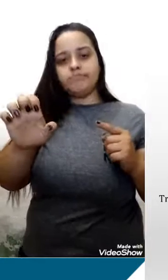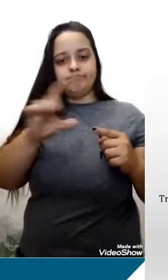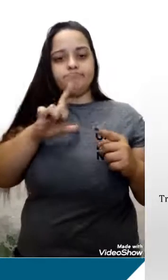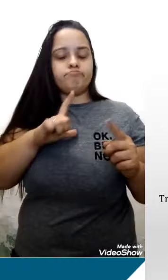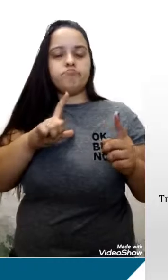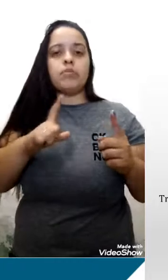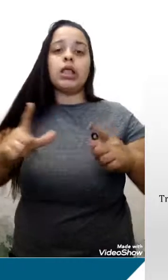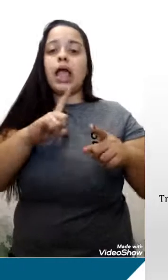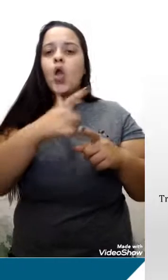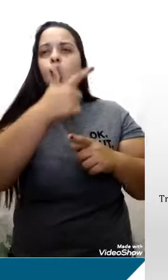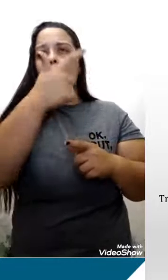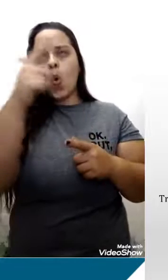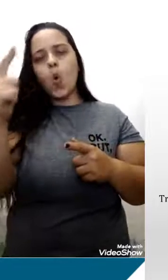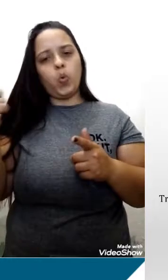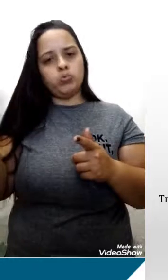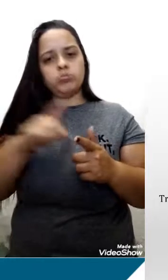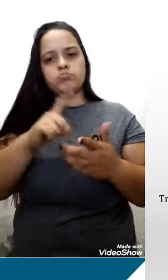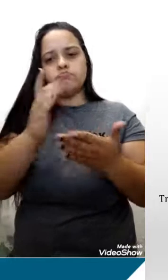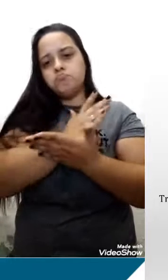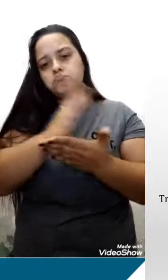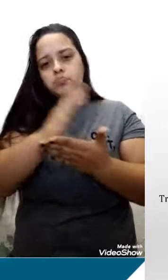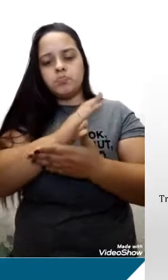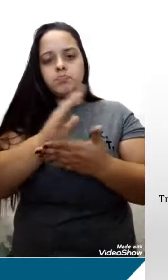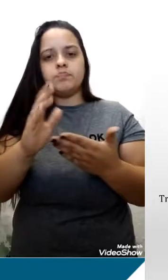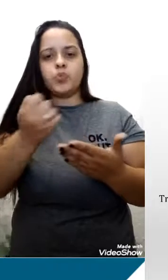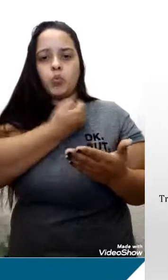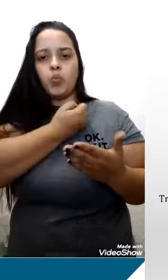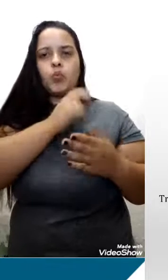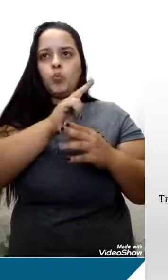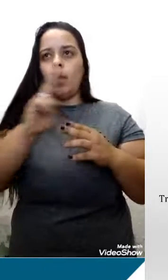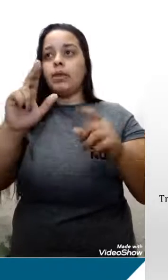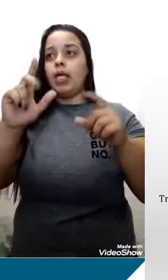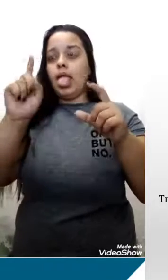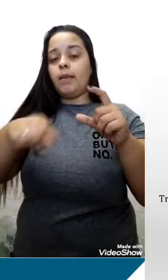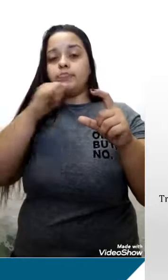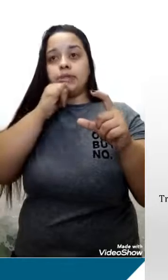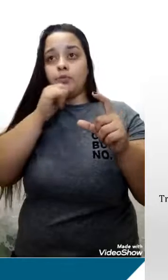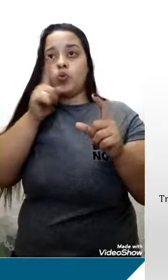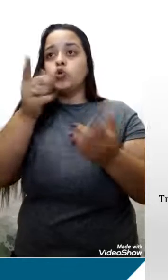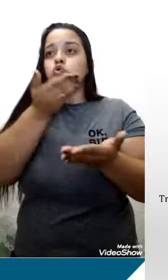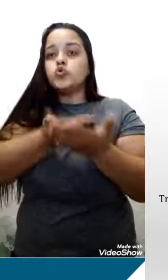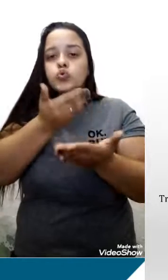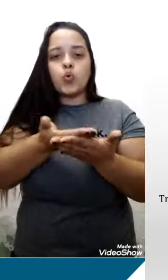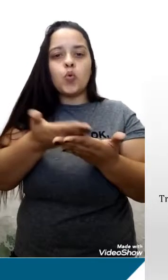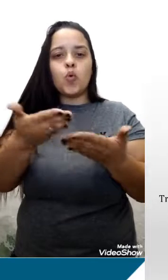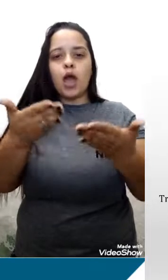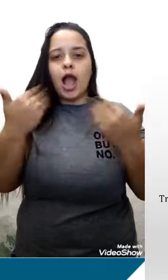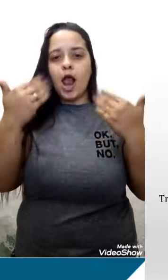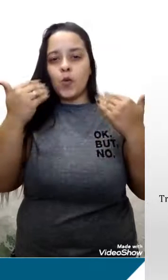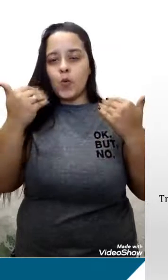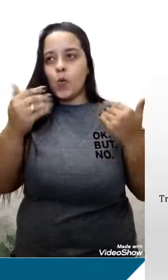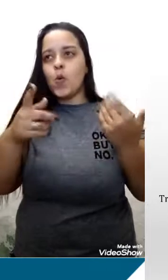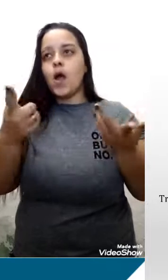também existem outras unidades práticas de trabalho, certo? Que são, nos estudos de